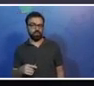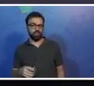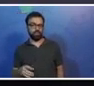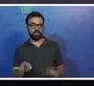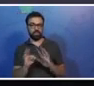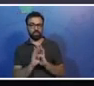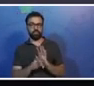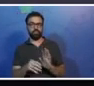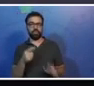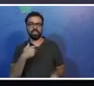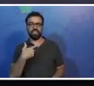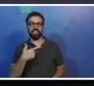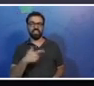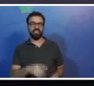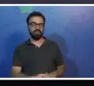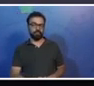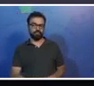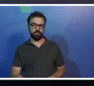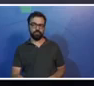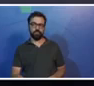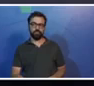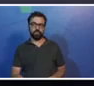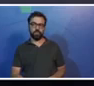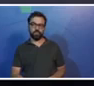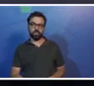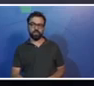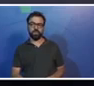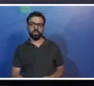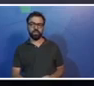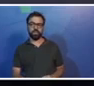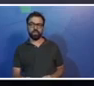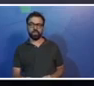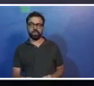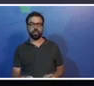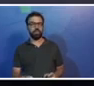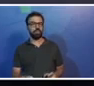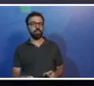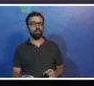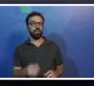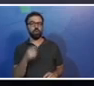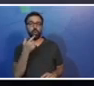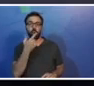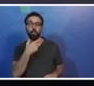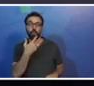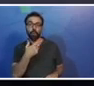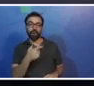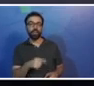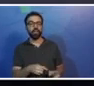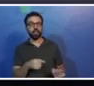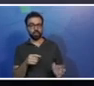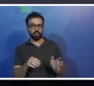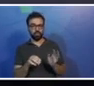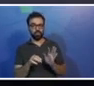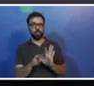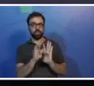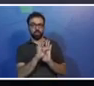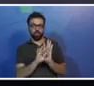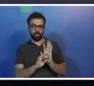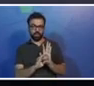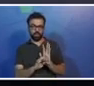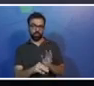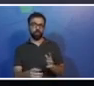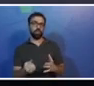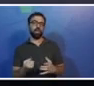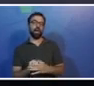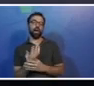concordam? A falta de clareza que produz o humor do texto ocorreu devido à juntura de